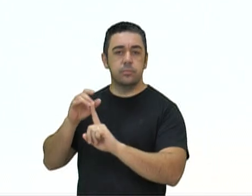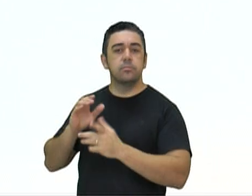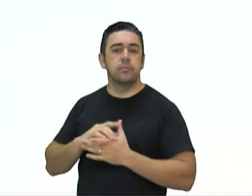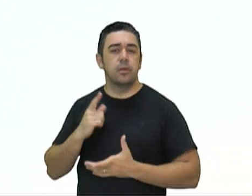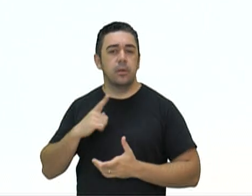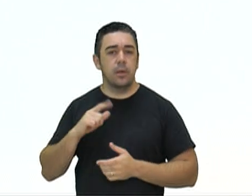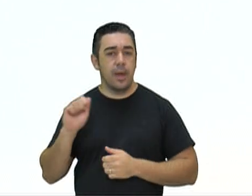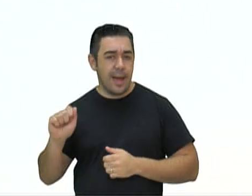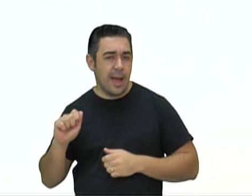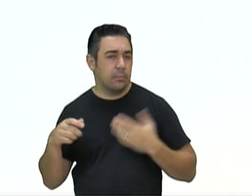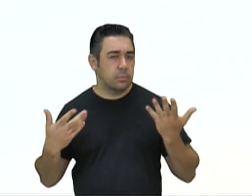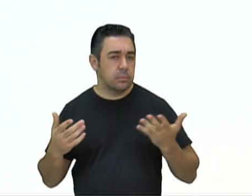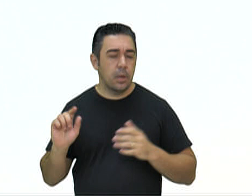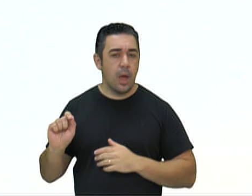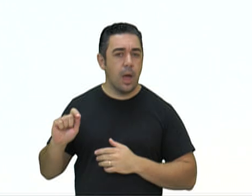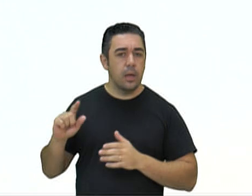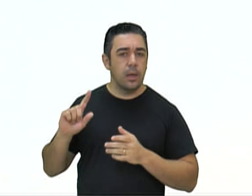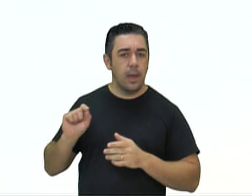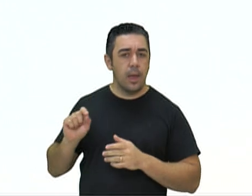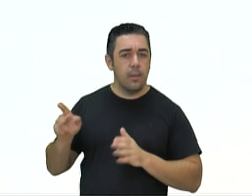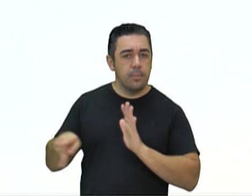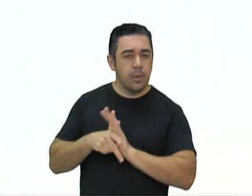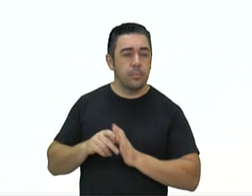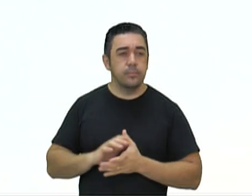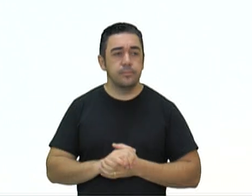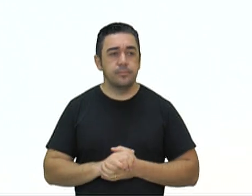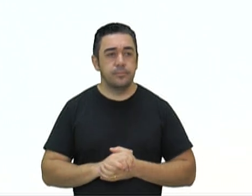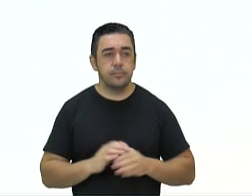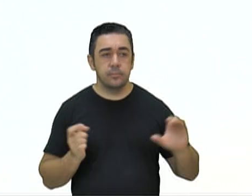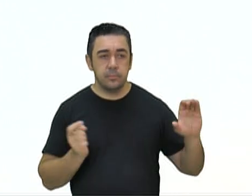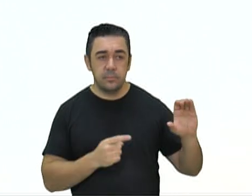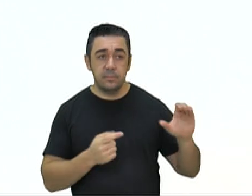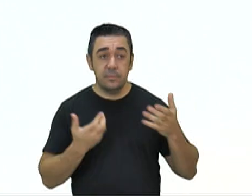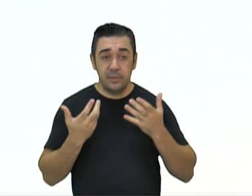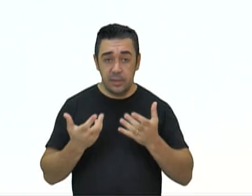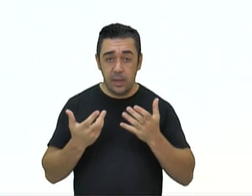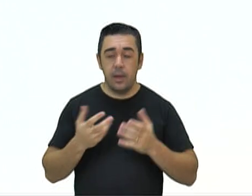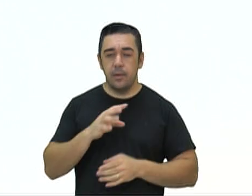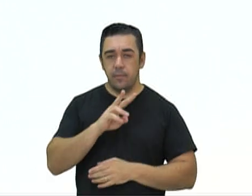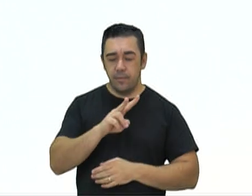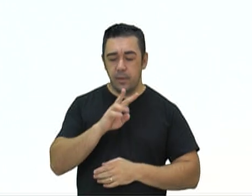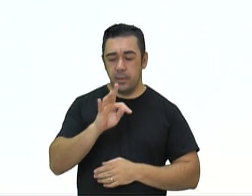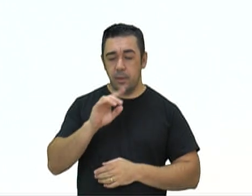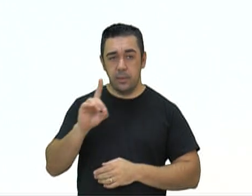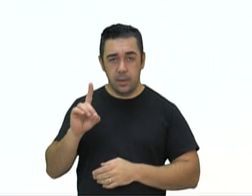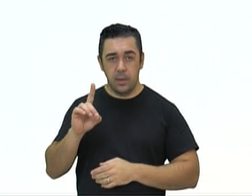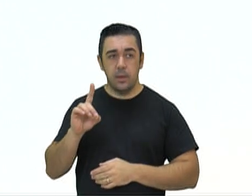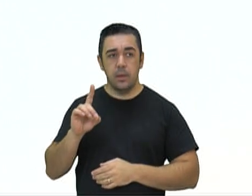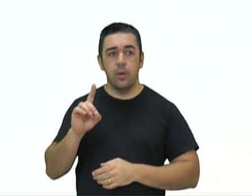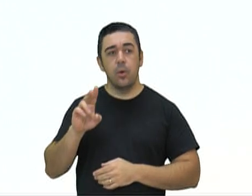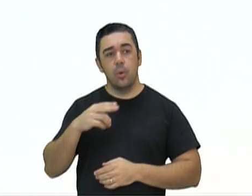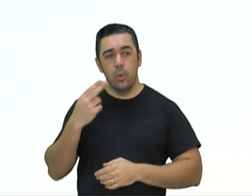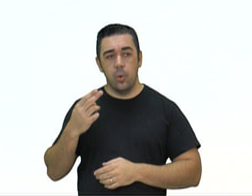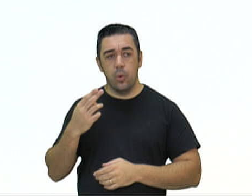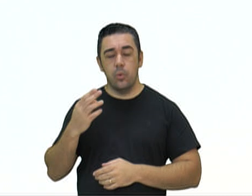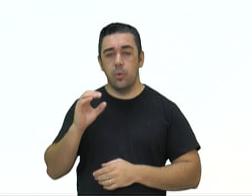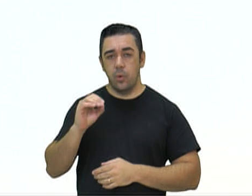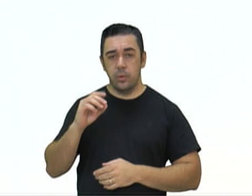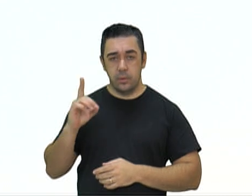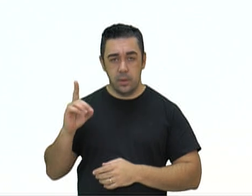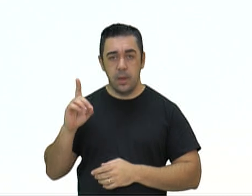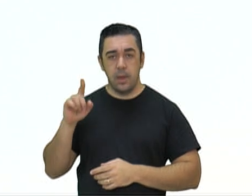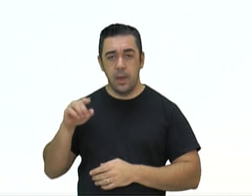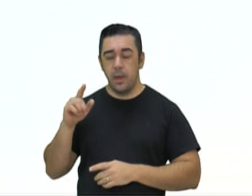sentido de quem pertence, pertence a. Letra C. Querer é verbo transitivo direto, cujo objeto direto